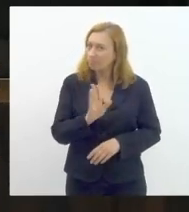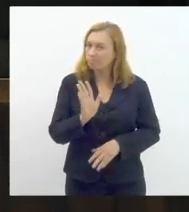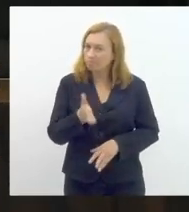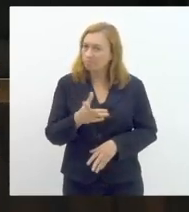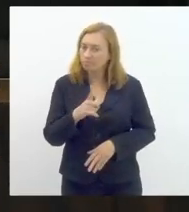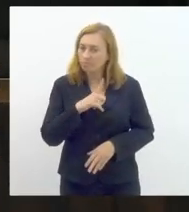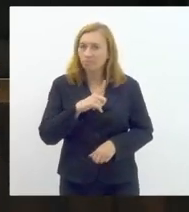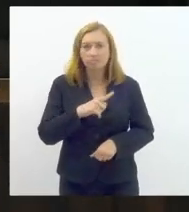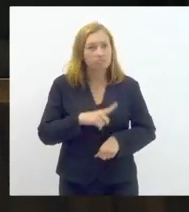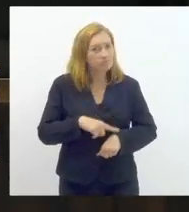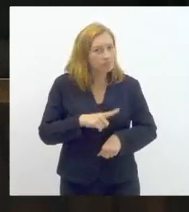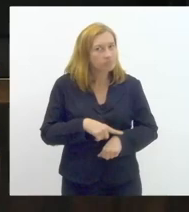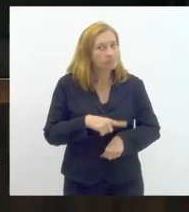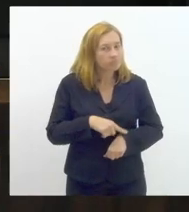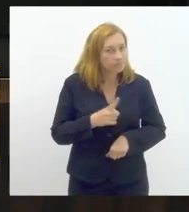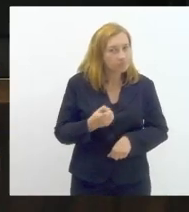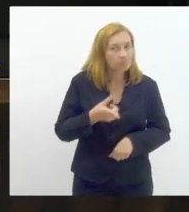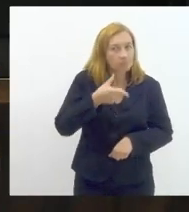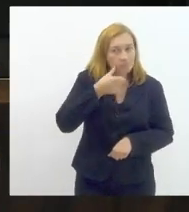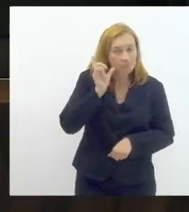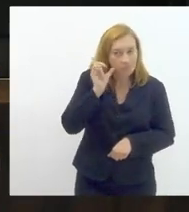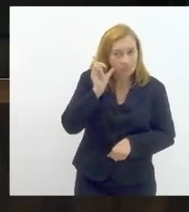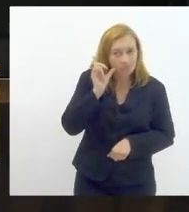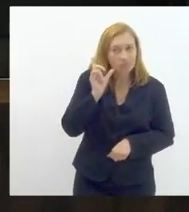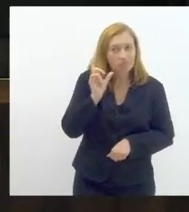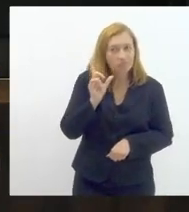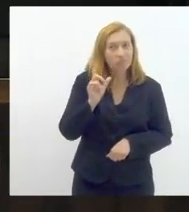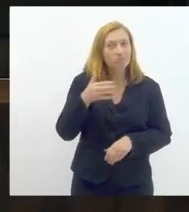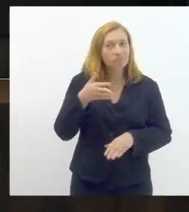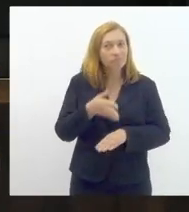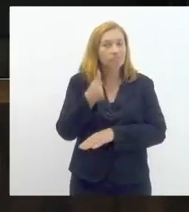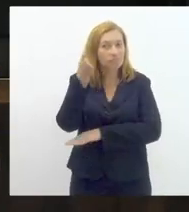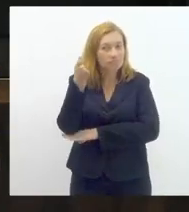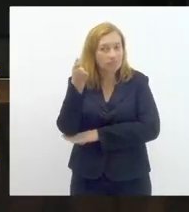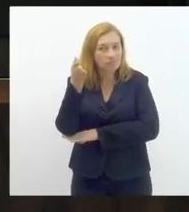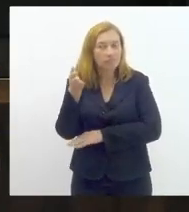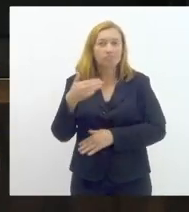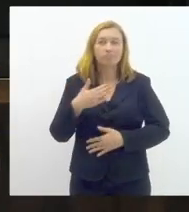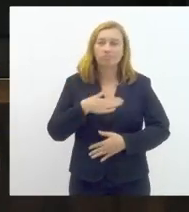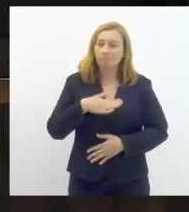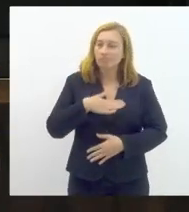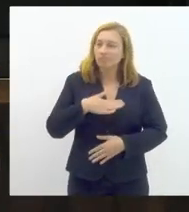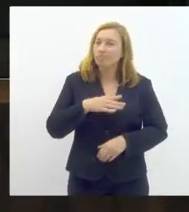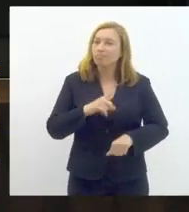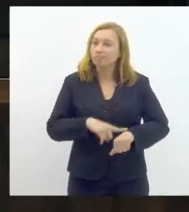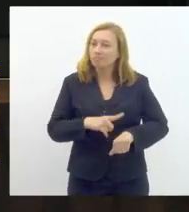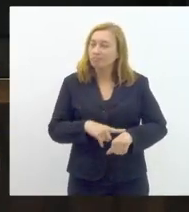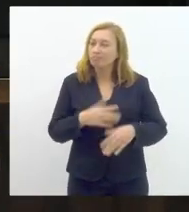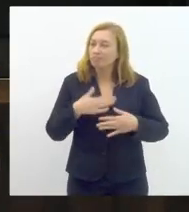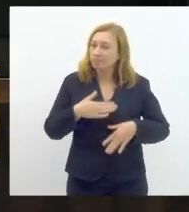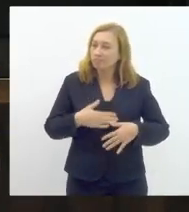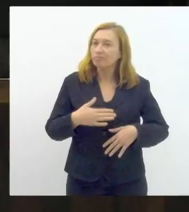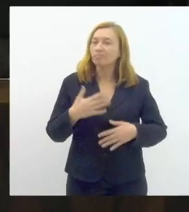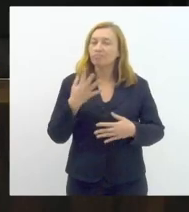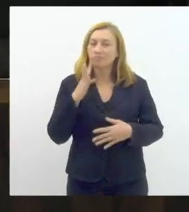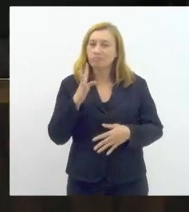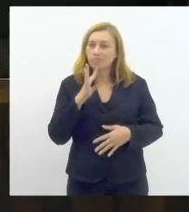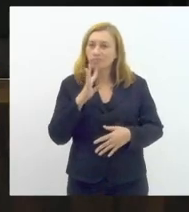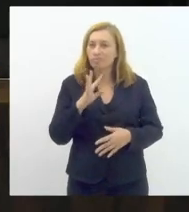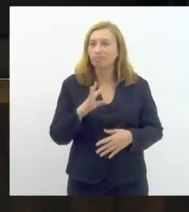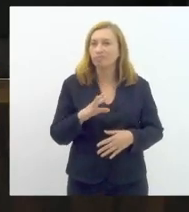tiveram momentos próximos ontem, chegaram no hotel, teve um momento de ambientação bacana ali,